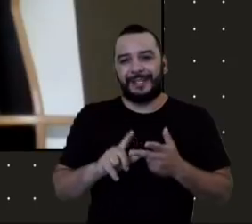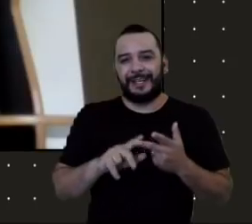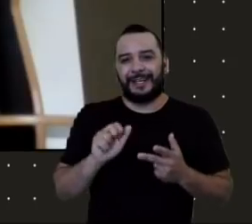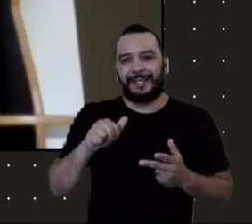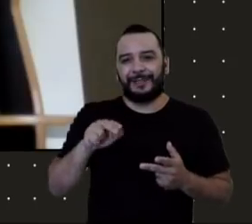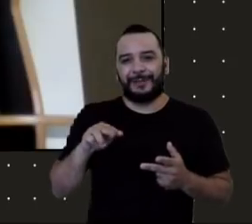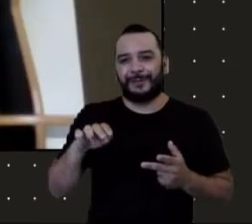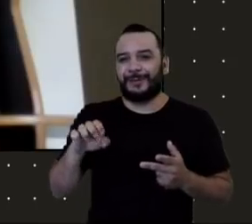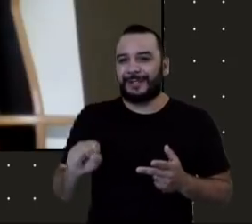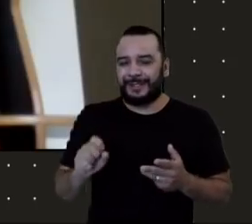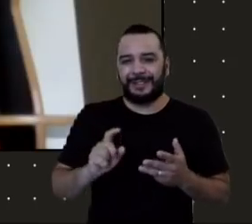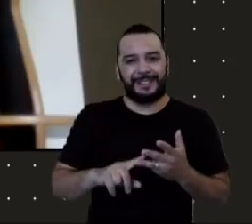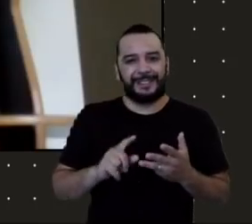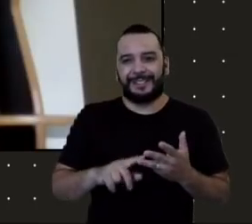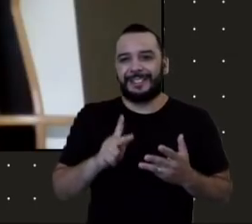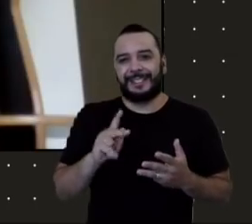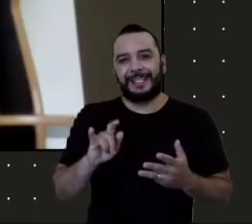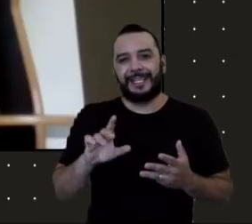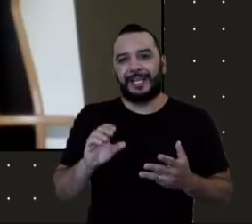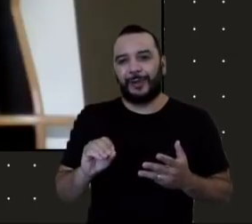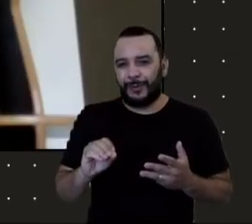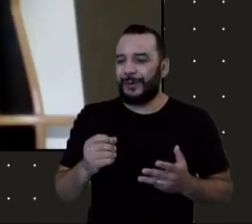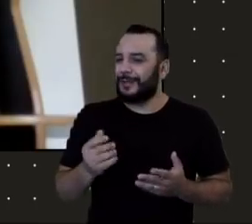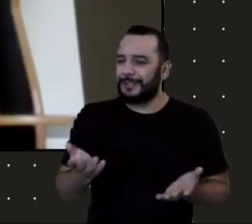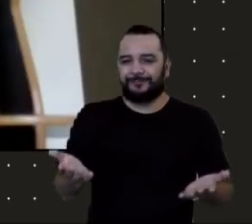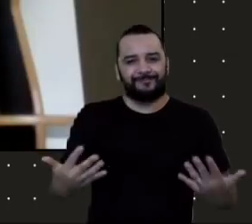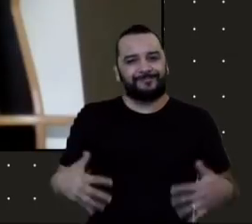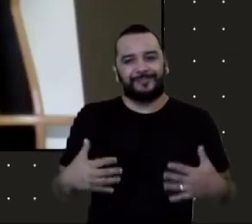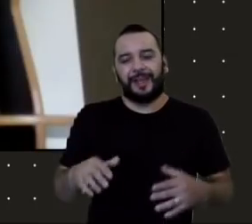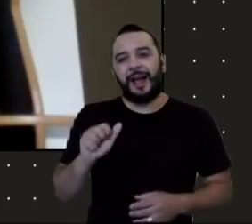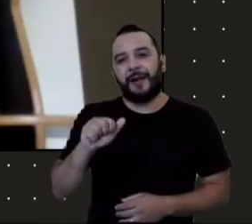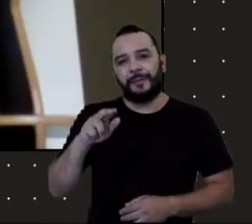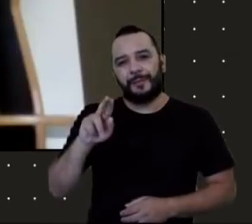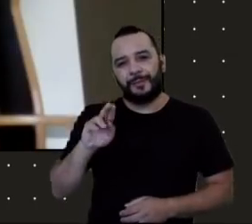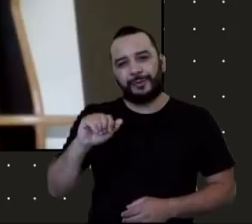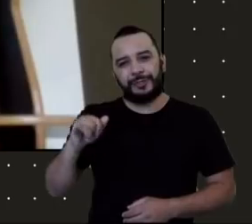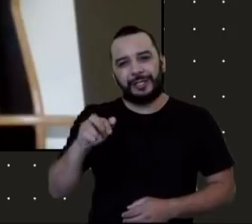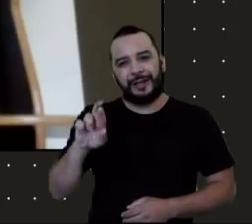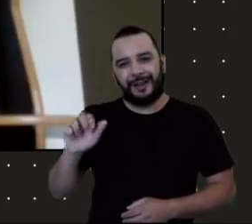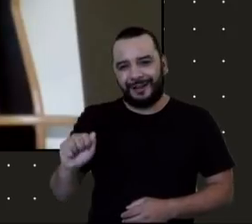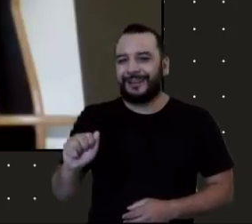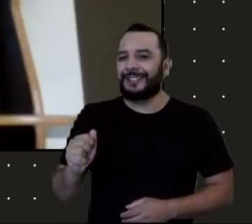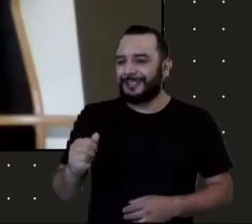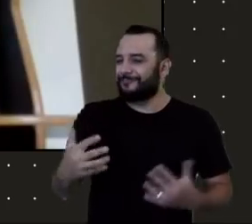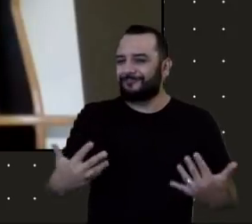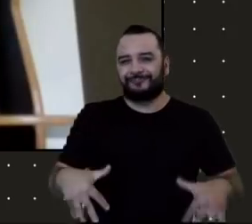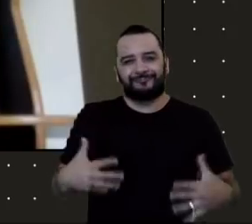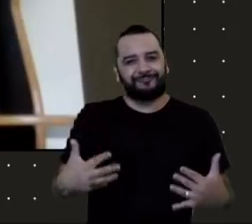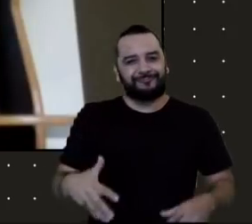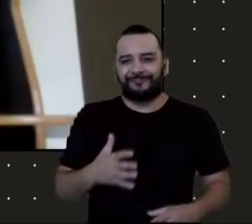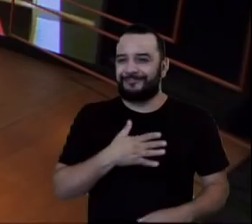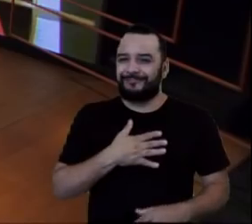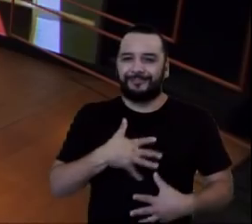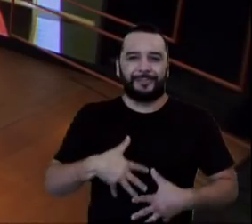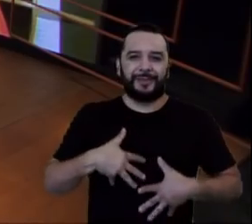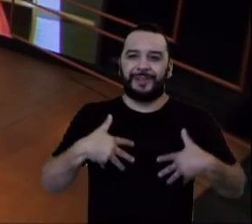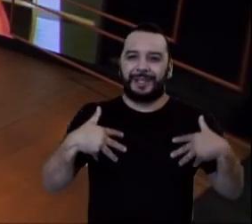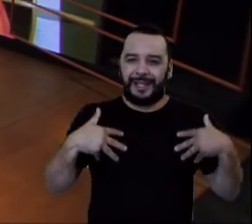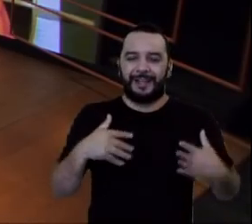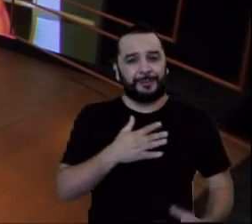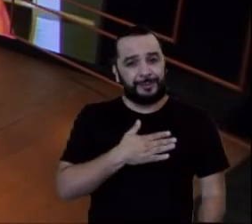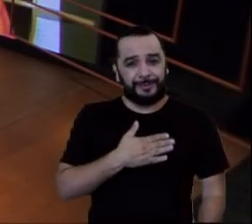Cardoso, Antunes Filho, Kiko Jaez, grandes diretores, né, Bujanra no teatro. Isso foi um privilégio